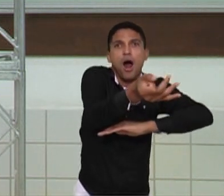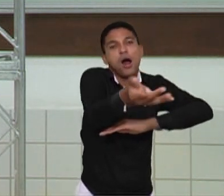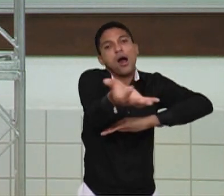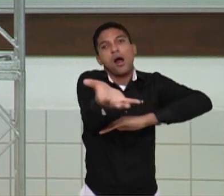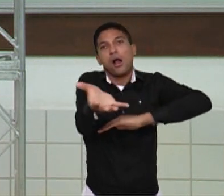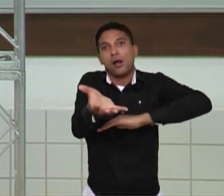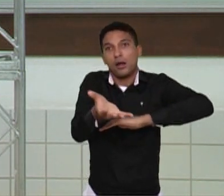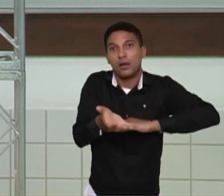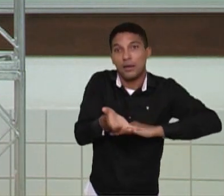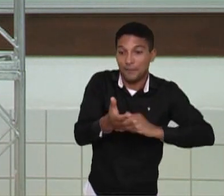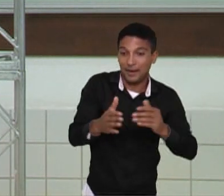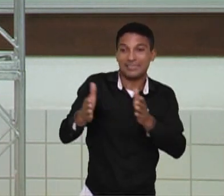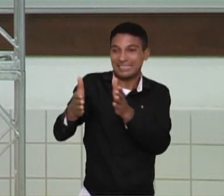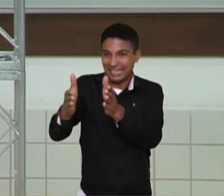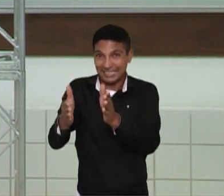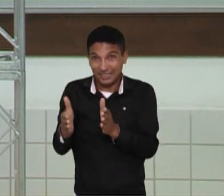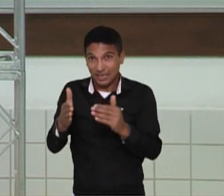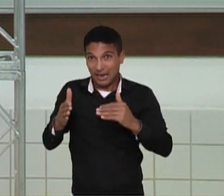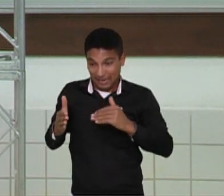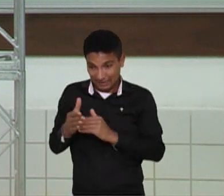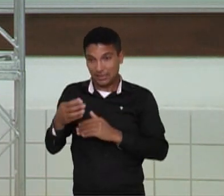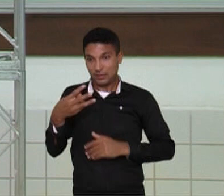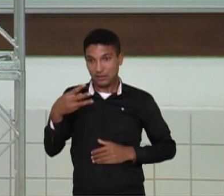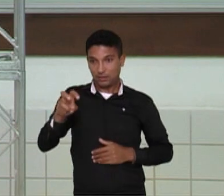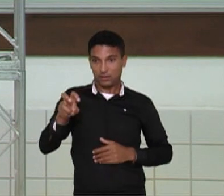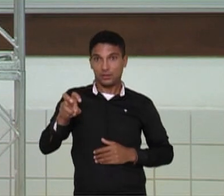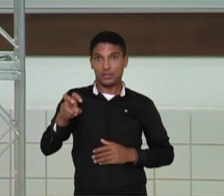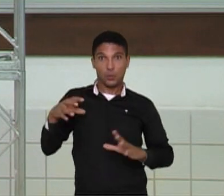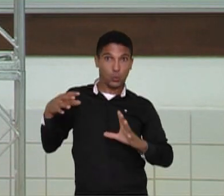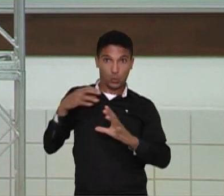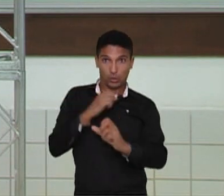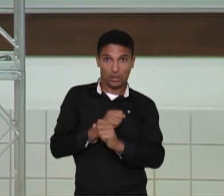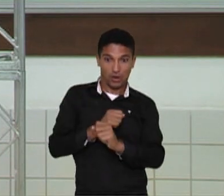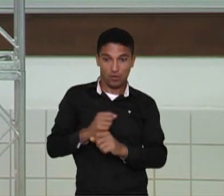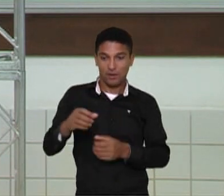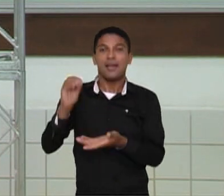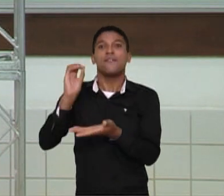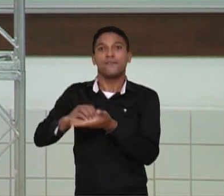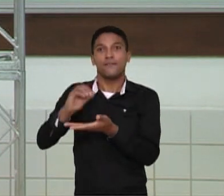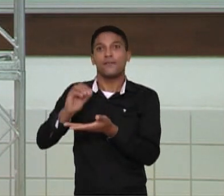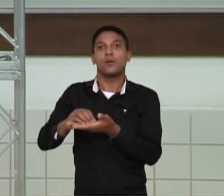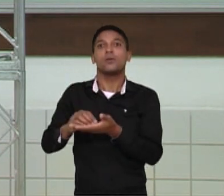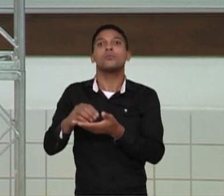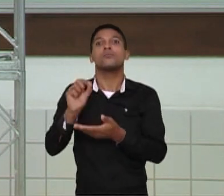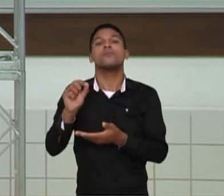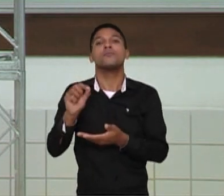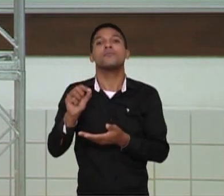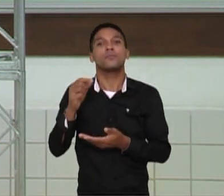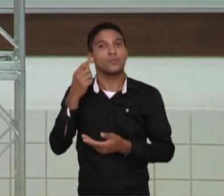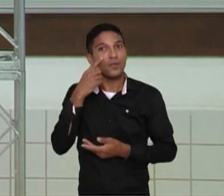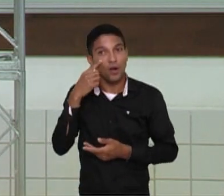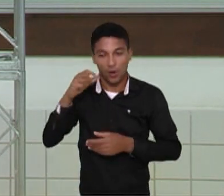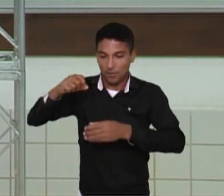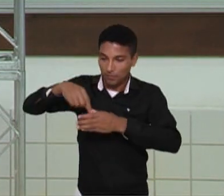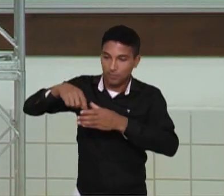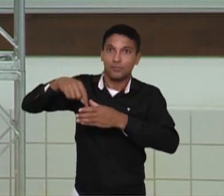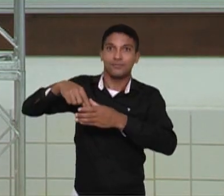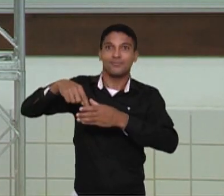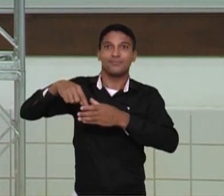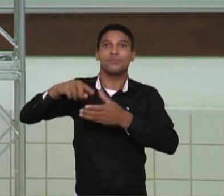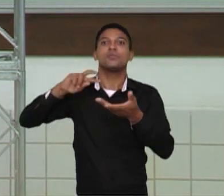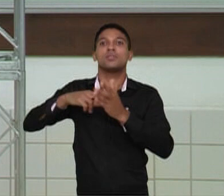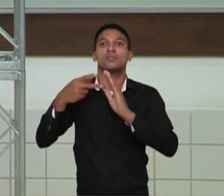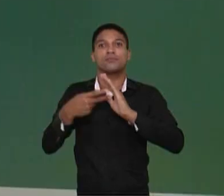chama disso aí é de uma fração complementar. Né? É a que falta para chegar no inteiro. Bem,